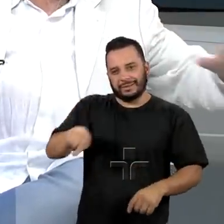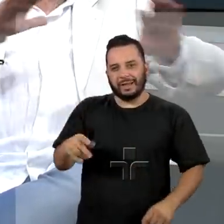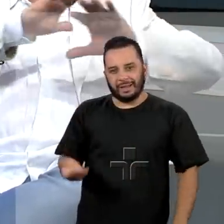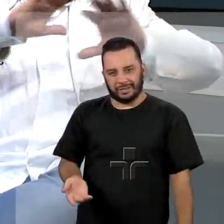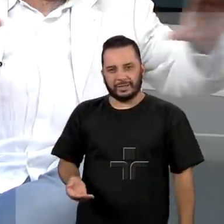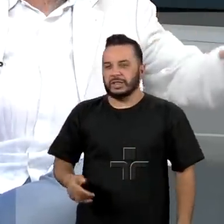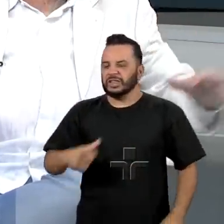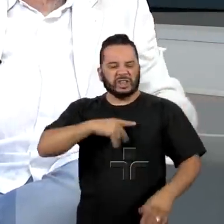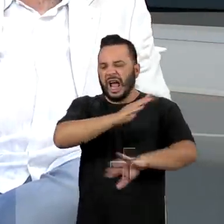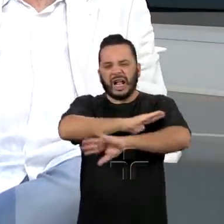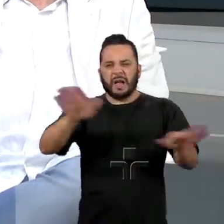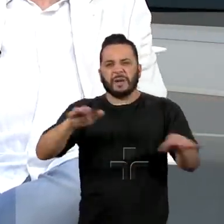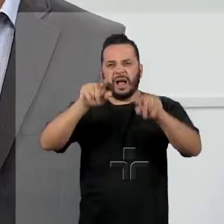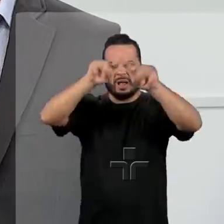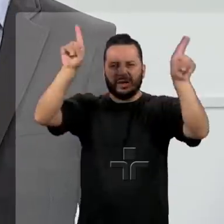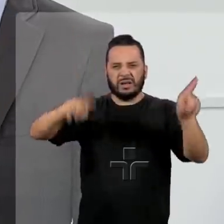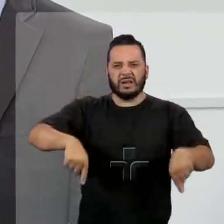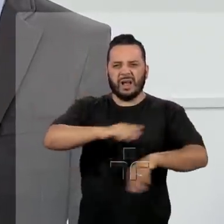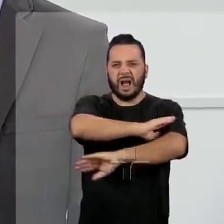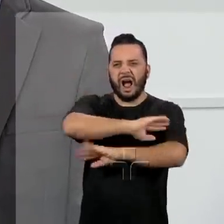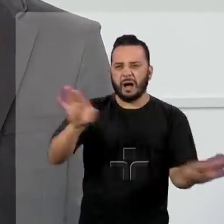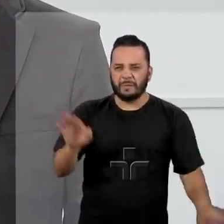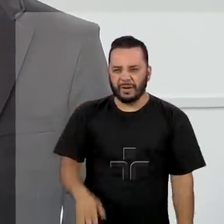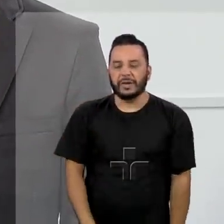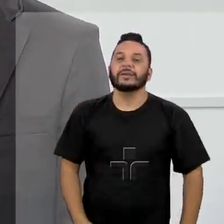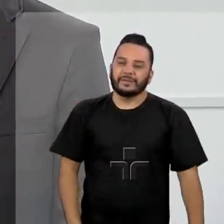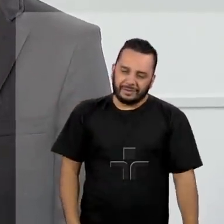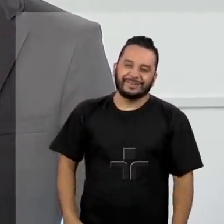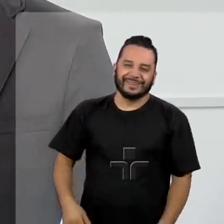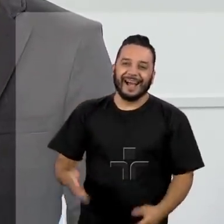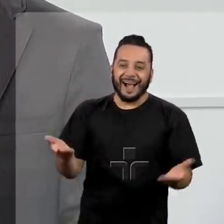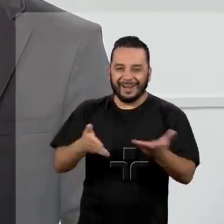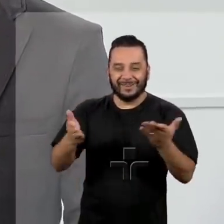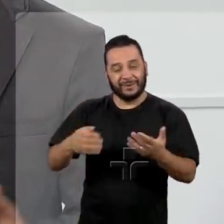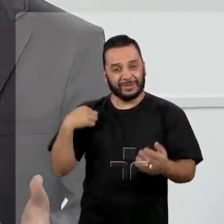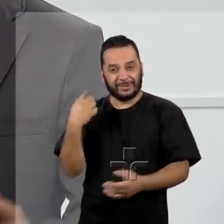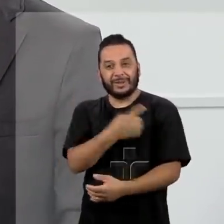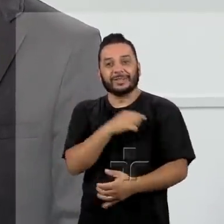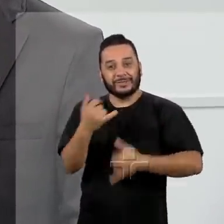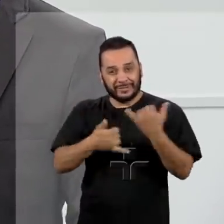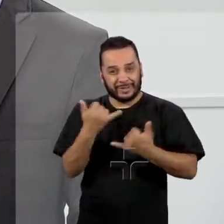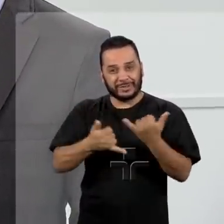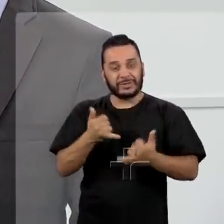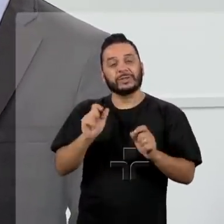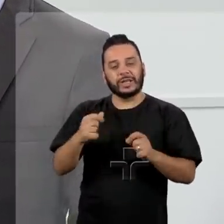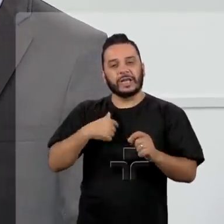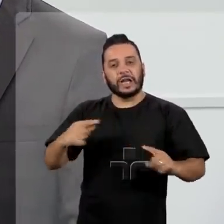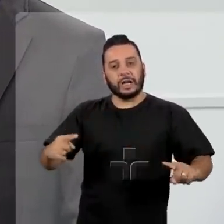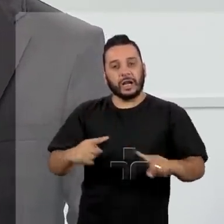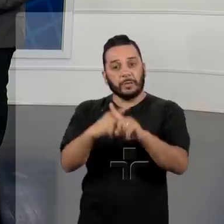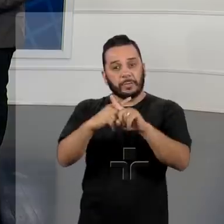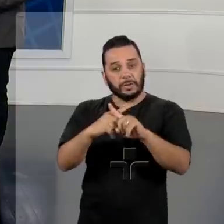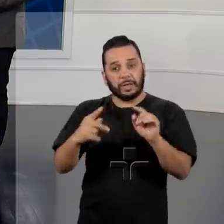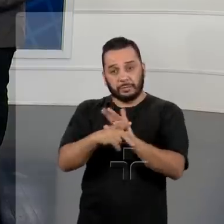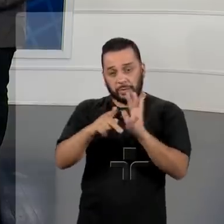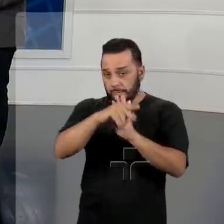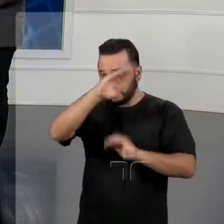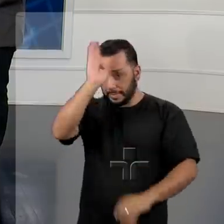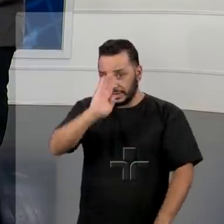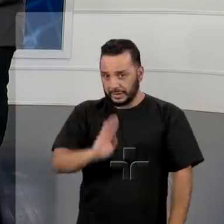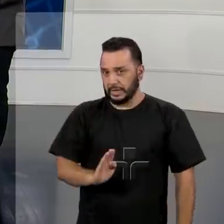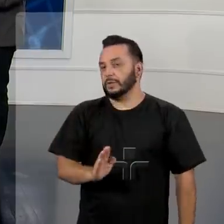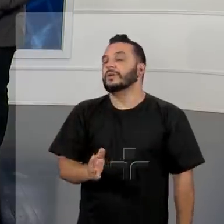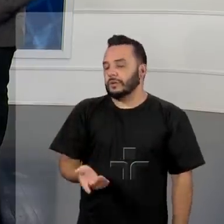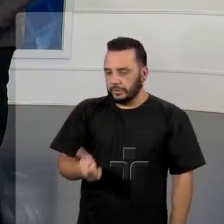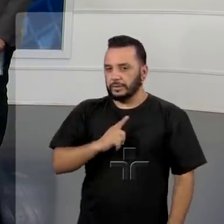de cena. E a gente, a partir de agora, vai se divertir mesmo, o Pondé também, com o Brasileirão, né? E tem um Palmeiras e Santos no final de